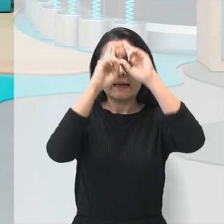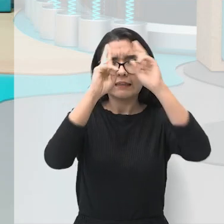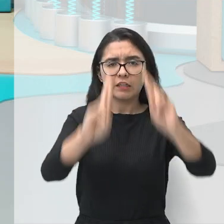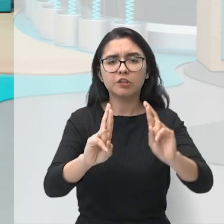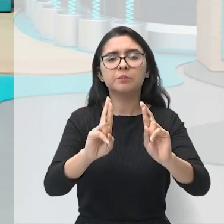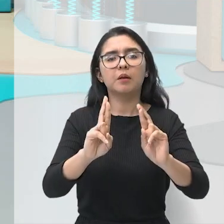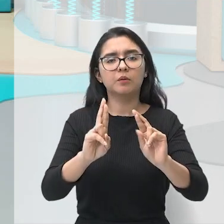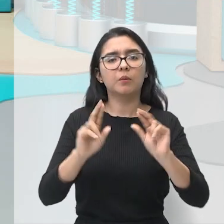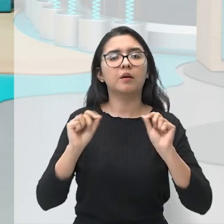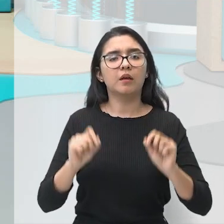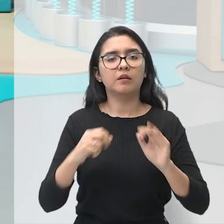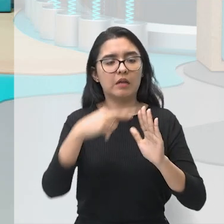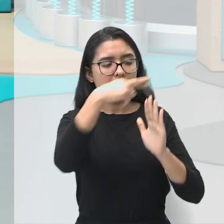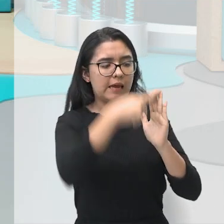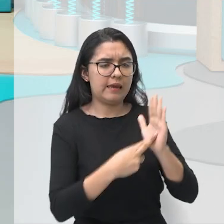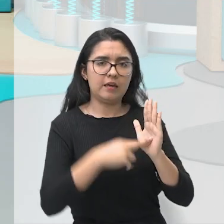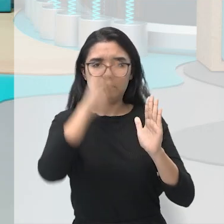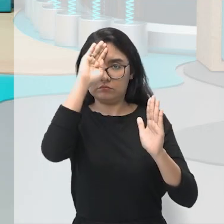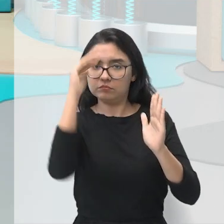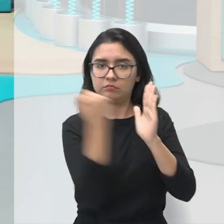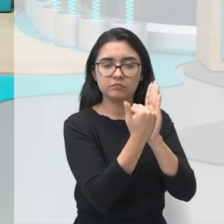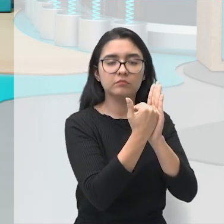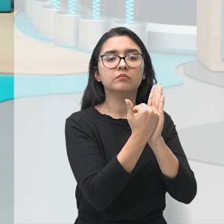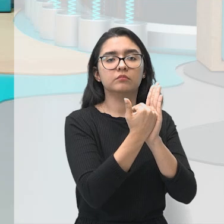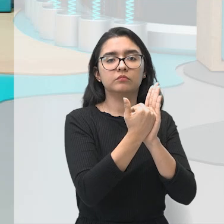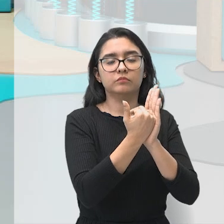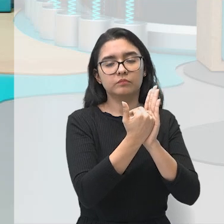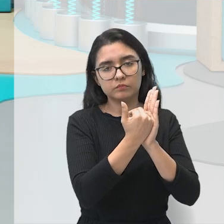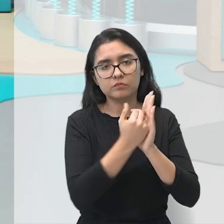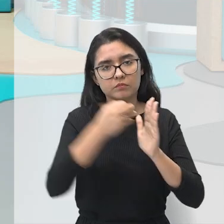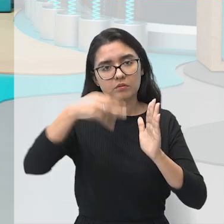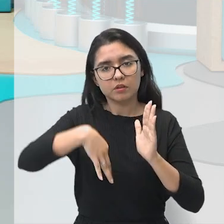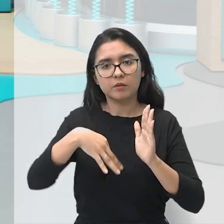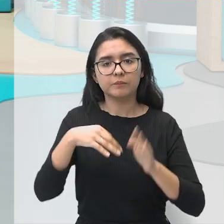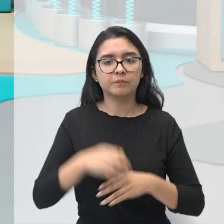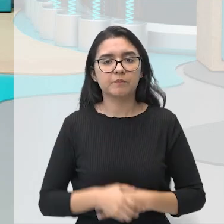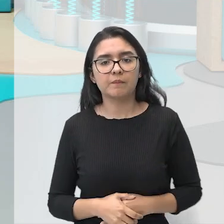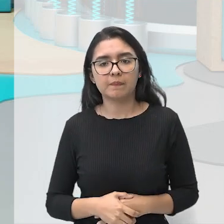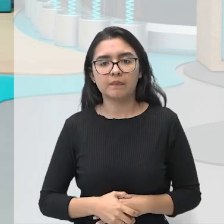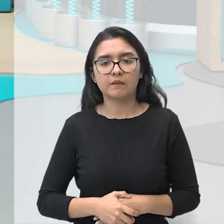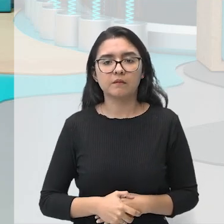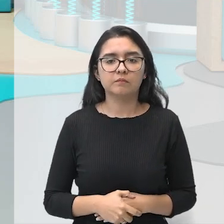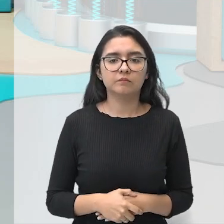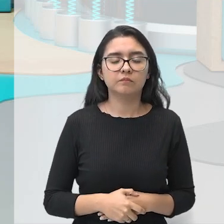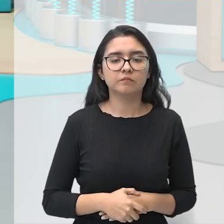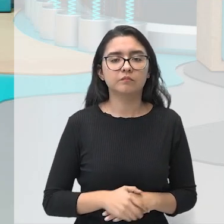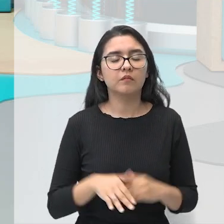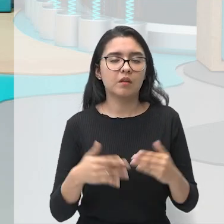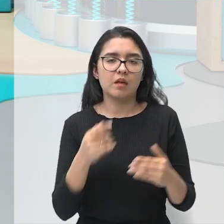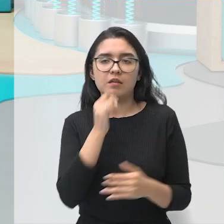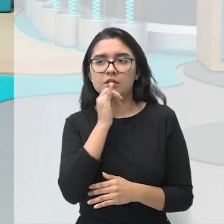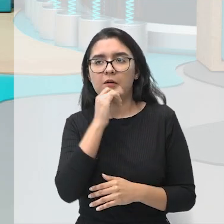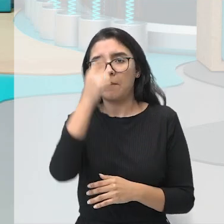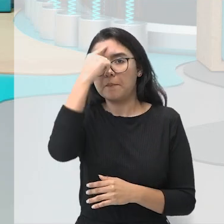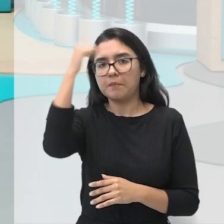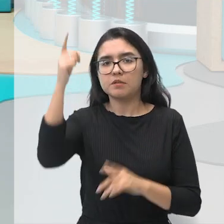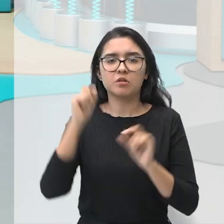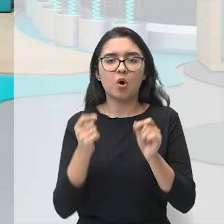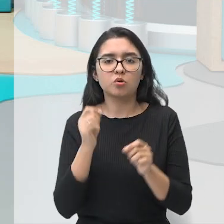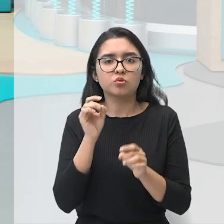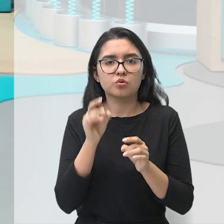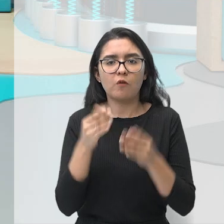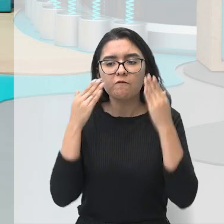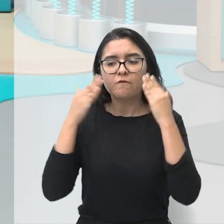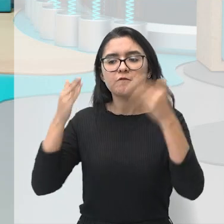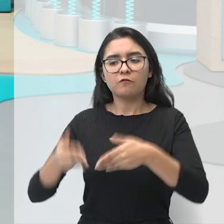respeito absoluto aí às regras. Não vale a pena e não é uma característica você simplesmente pensar em